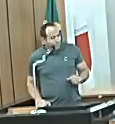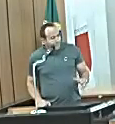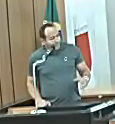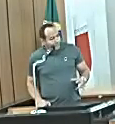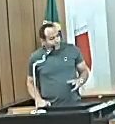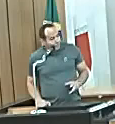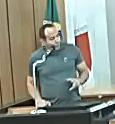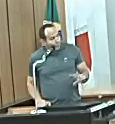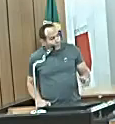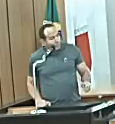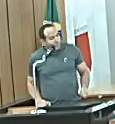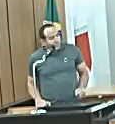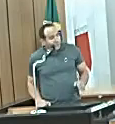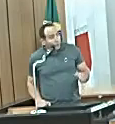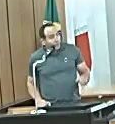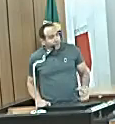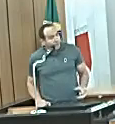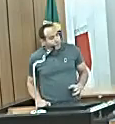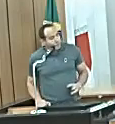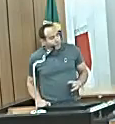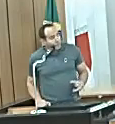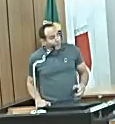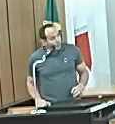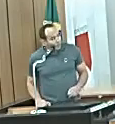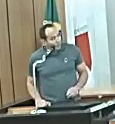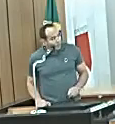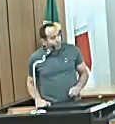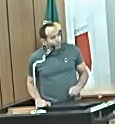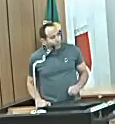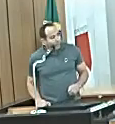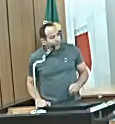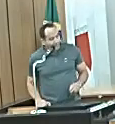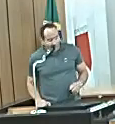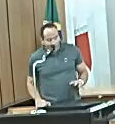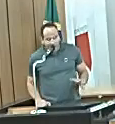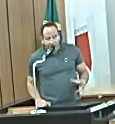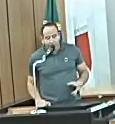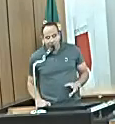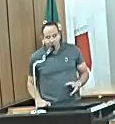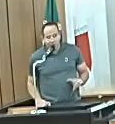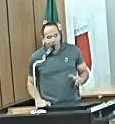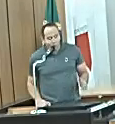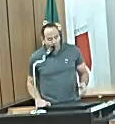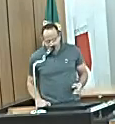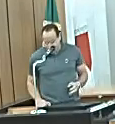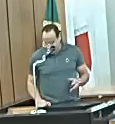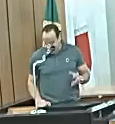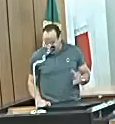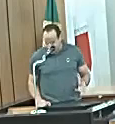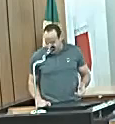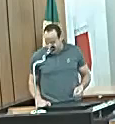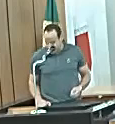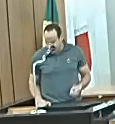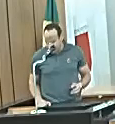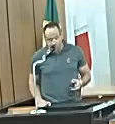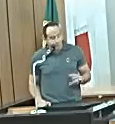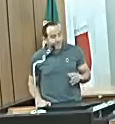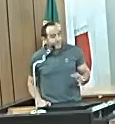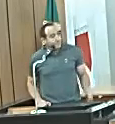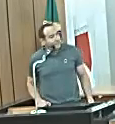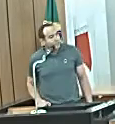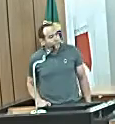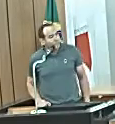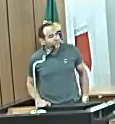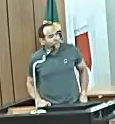manda obriga o legislador infraconstitucional a editar normas específicas para